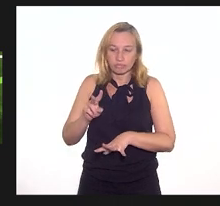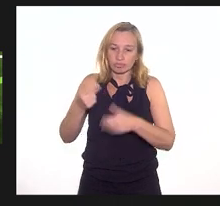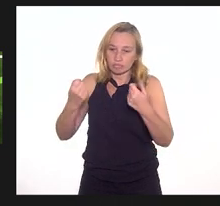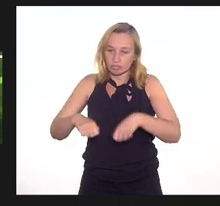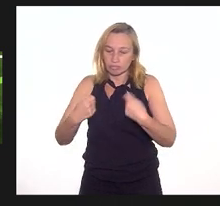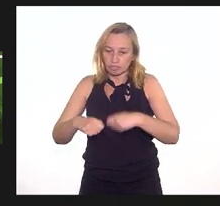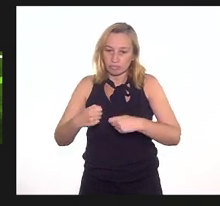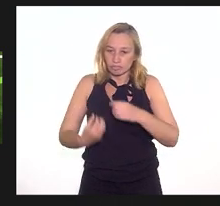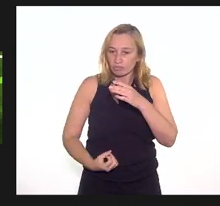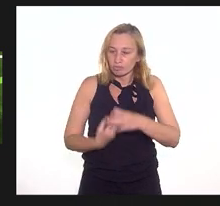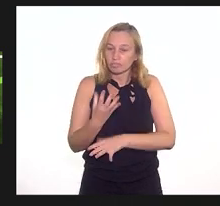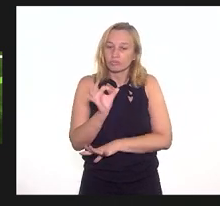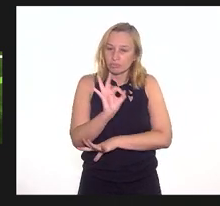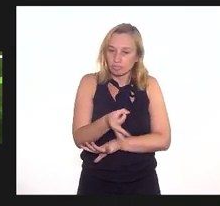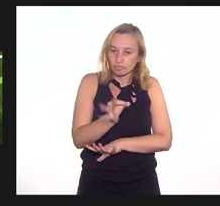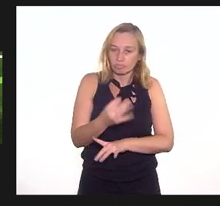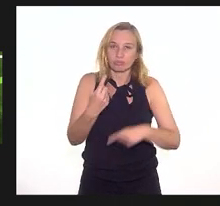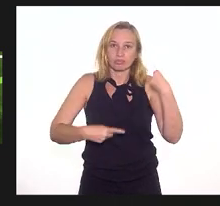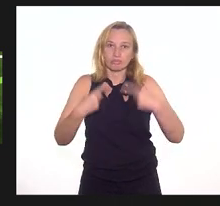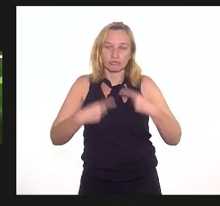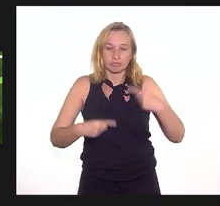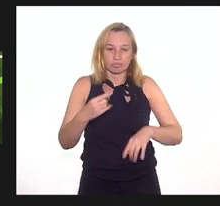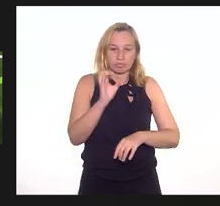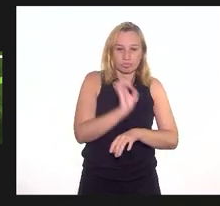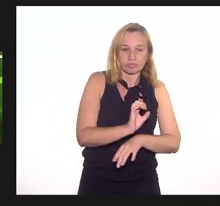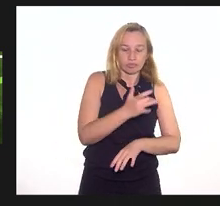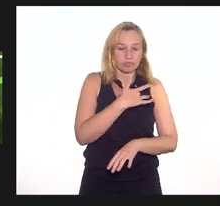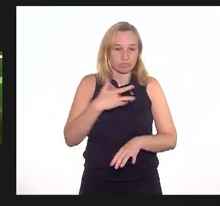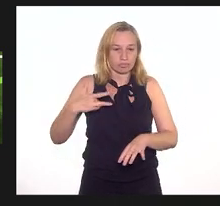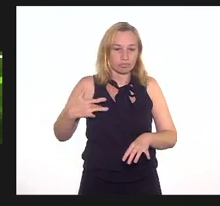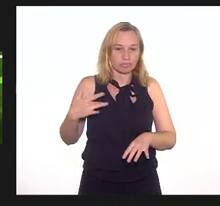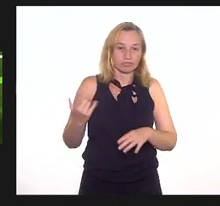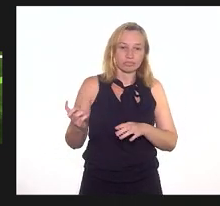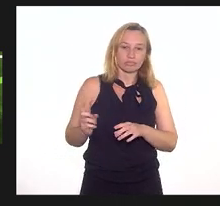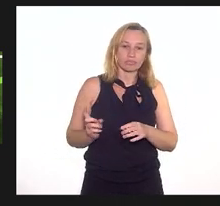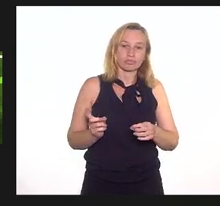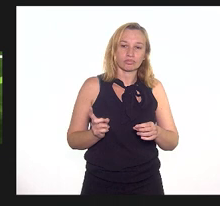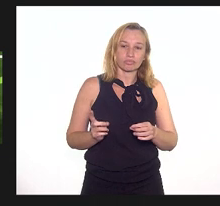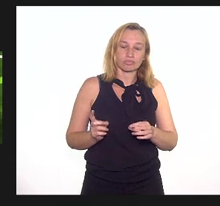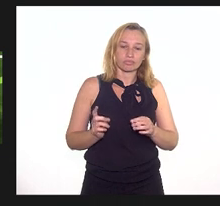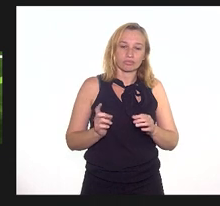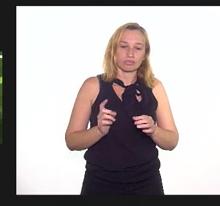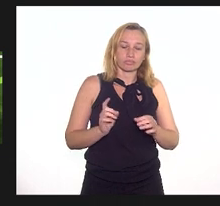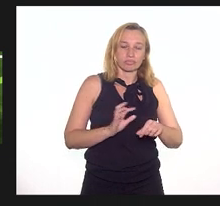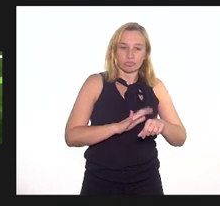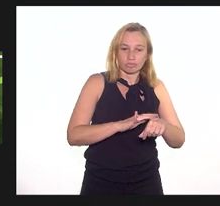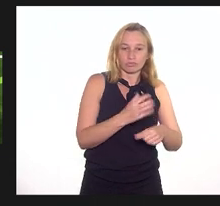de construir, de fato, a política estadual de saúde voltada para os raros.